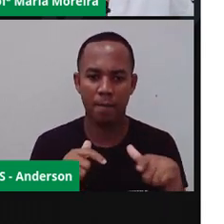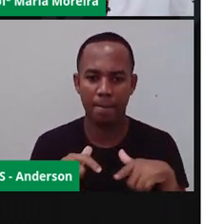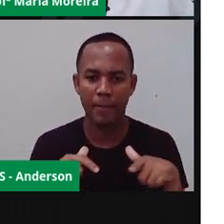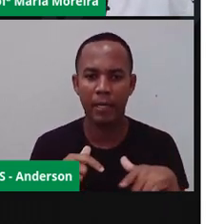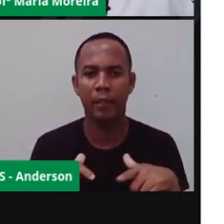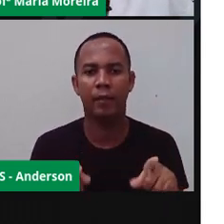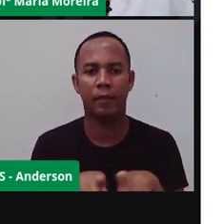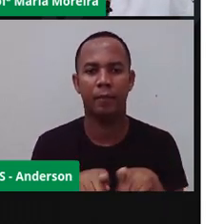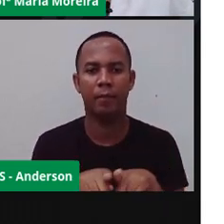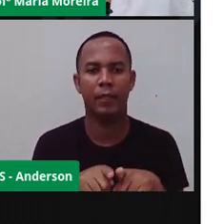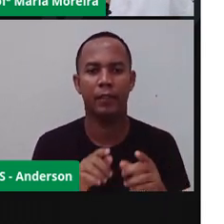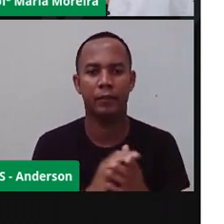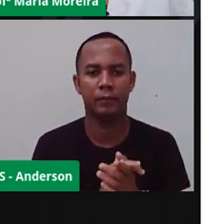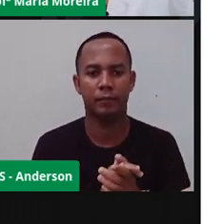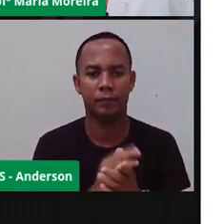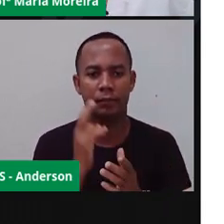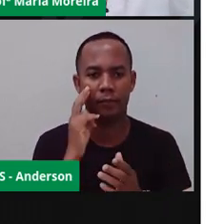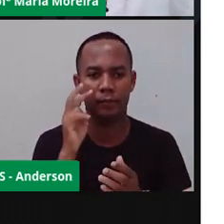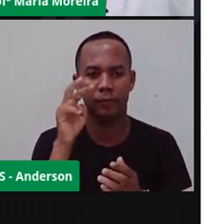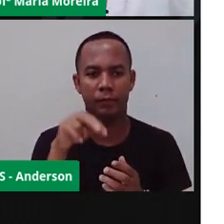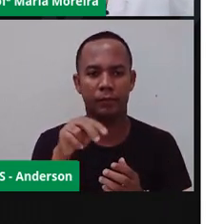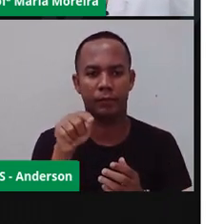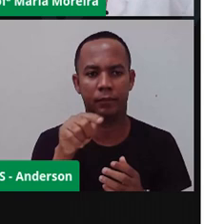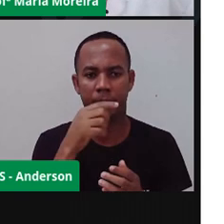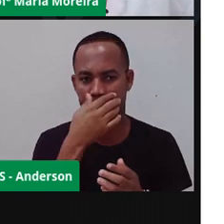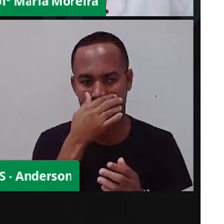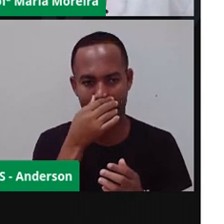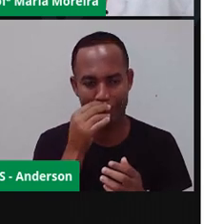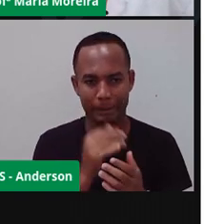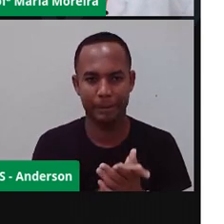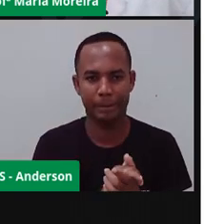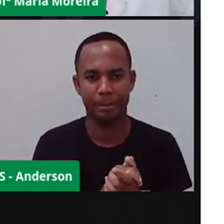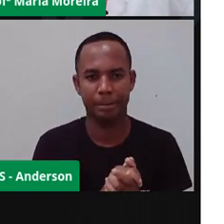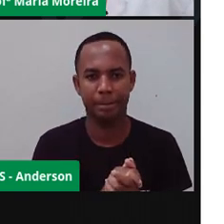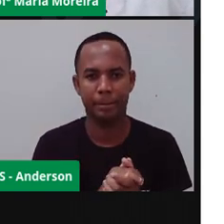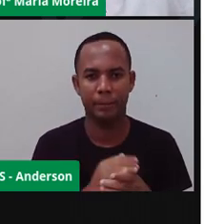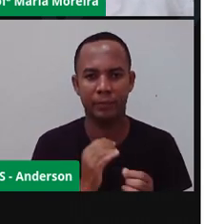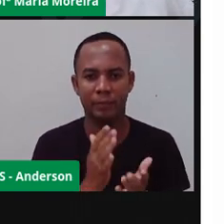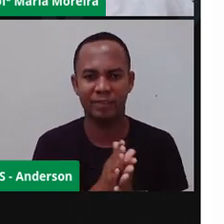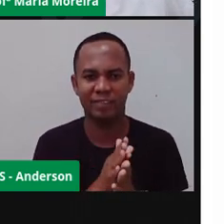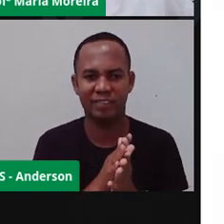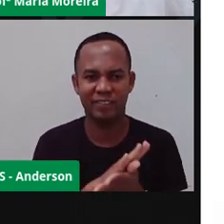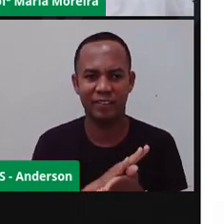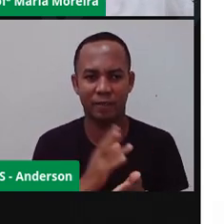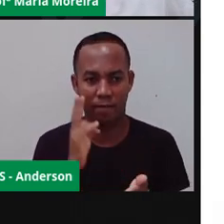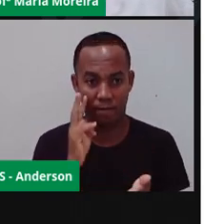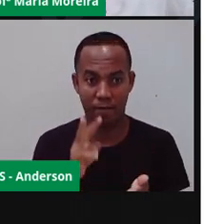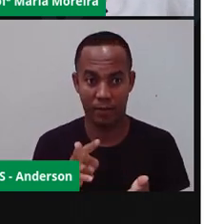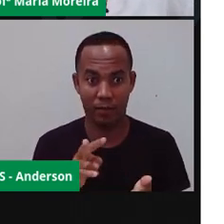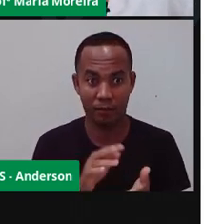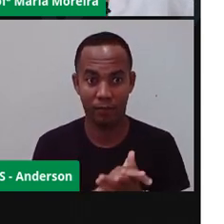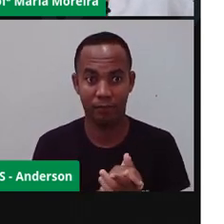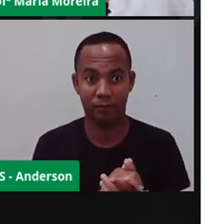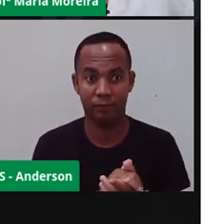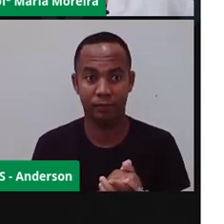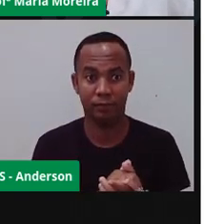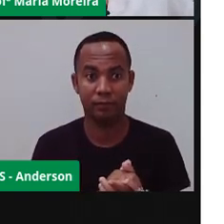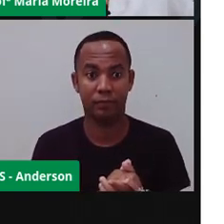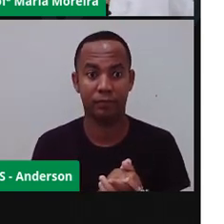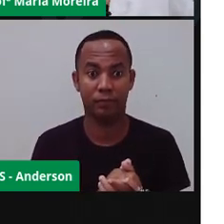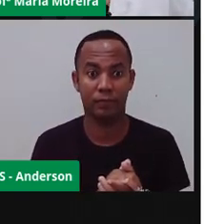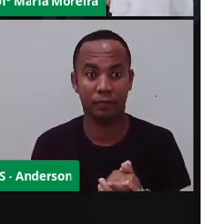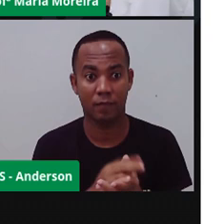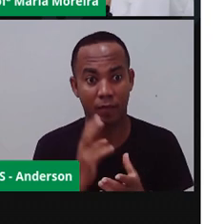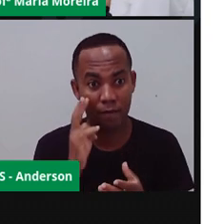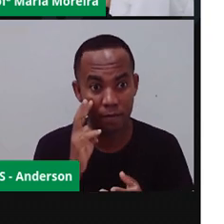civil. E aí embaixo ele fala: é a destruição. Você viu? Tipo, o você viu